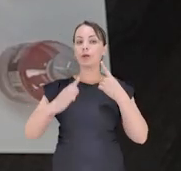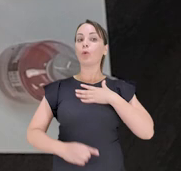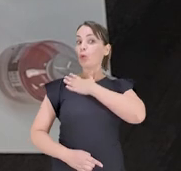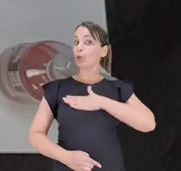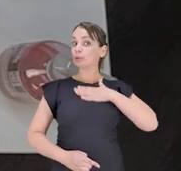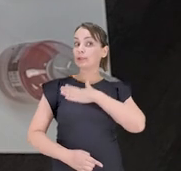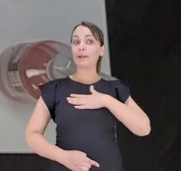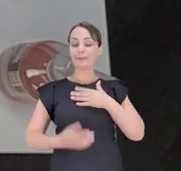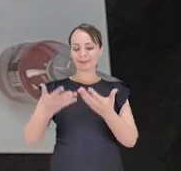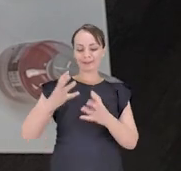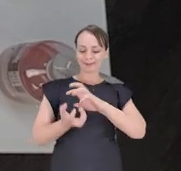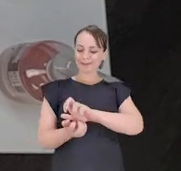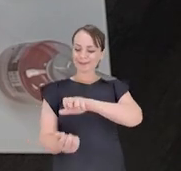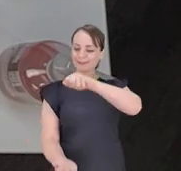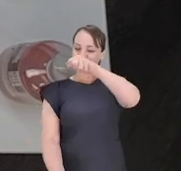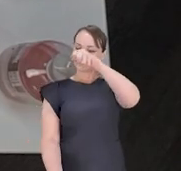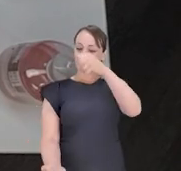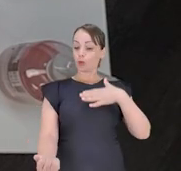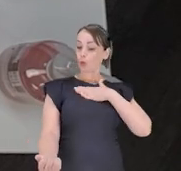slime. Nossa, tá linda.